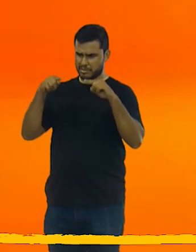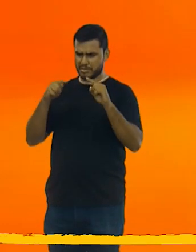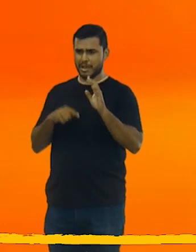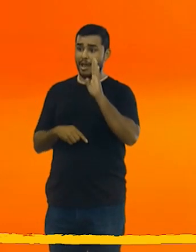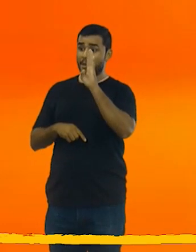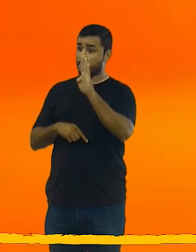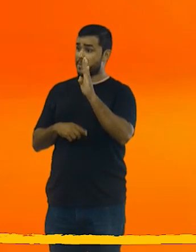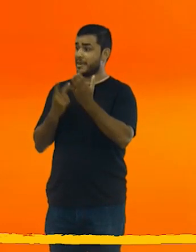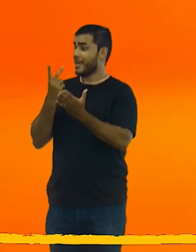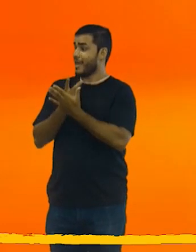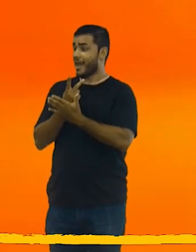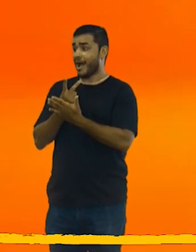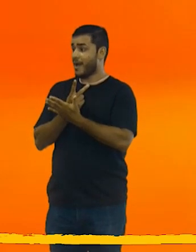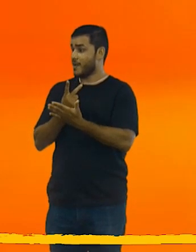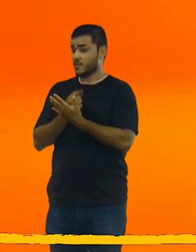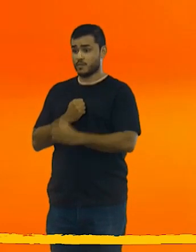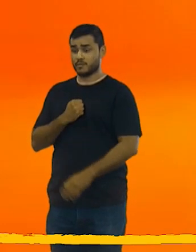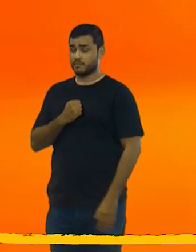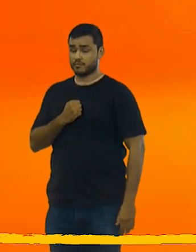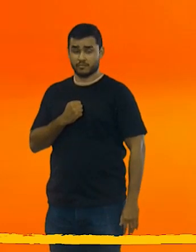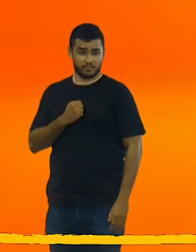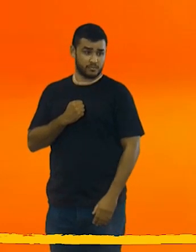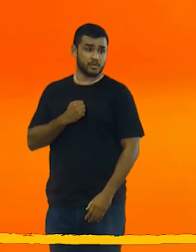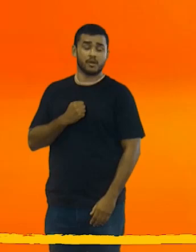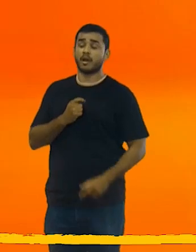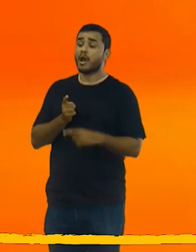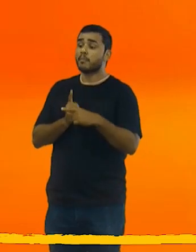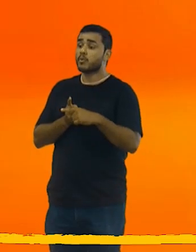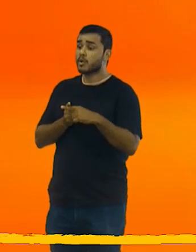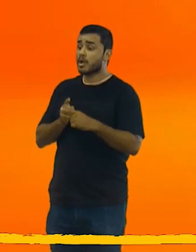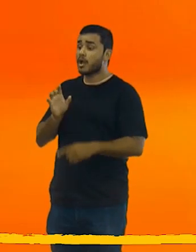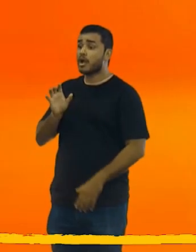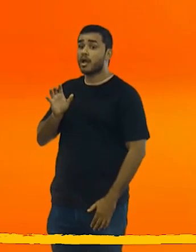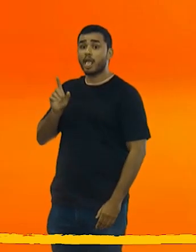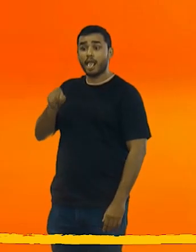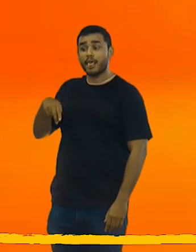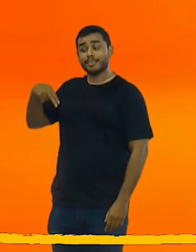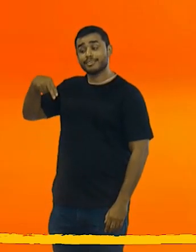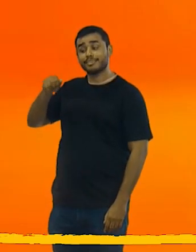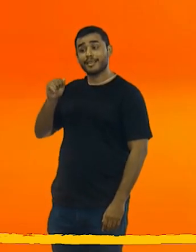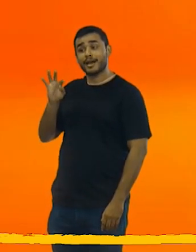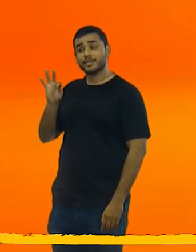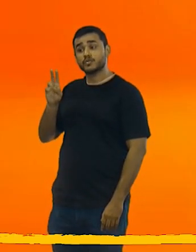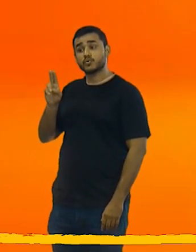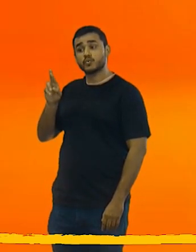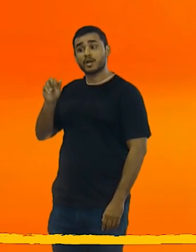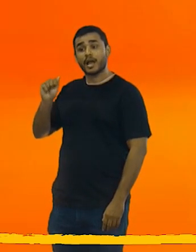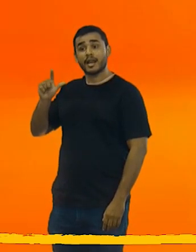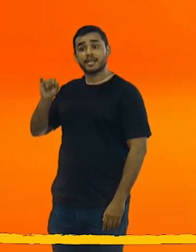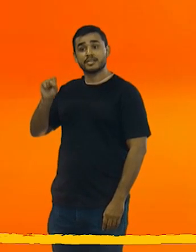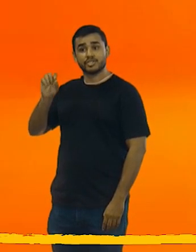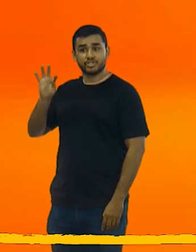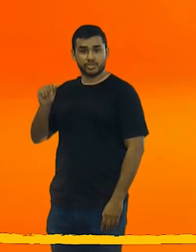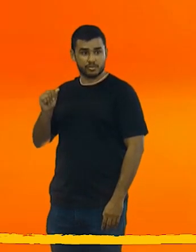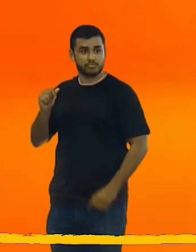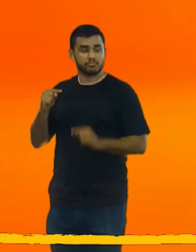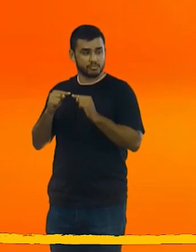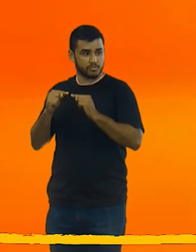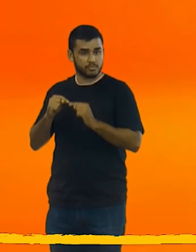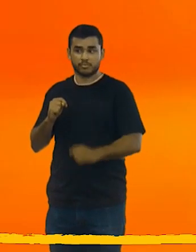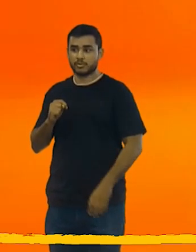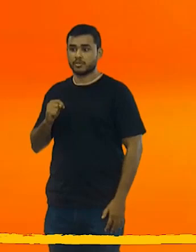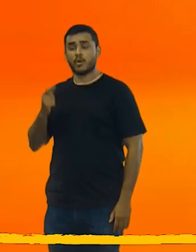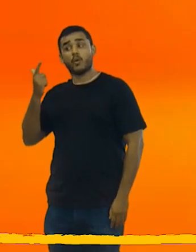determinismo do meio, eu estaria falando do regionalismo naturalista, entende? De